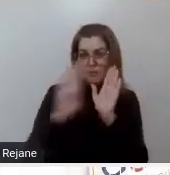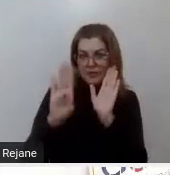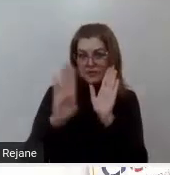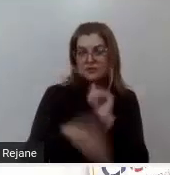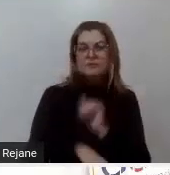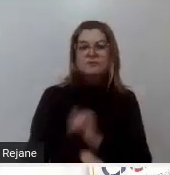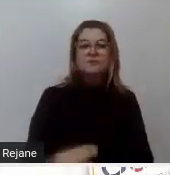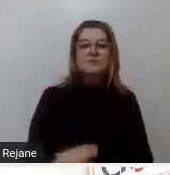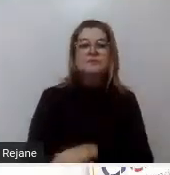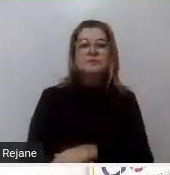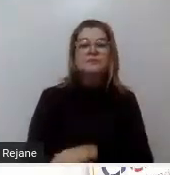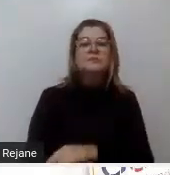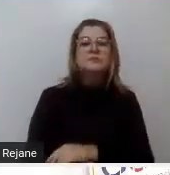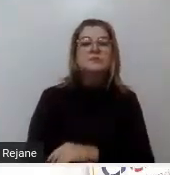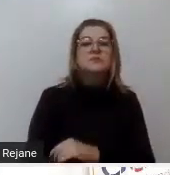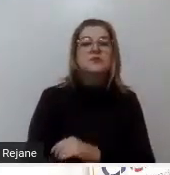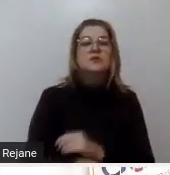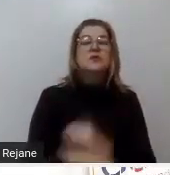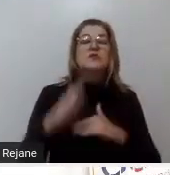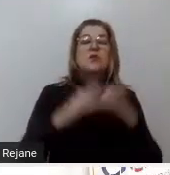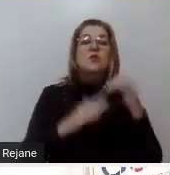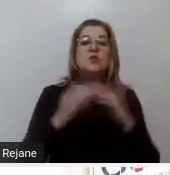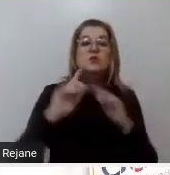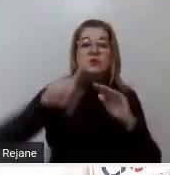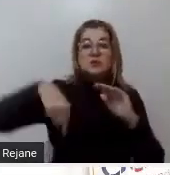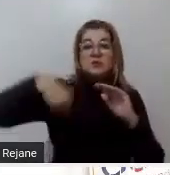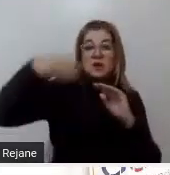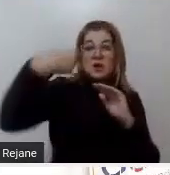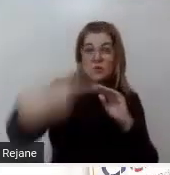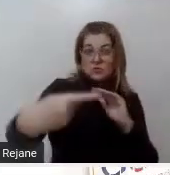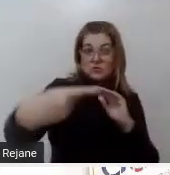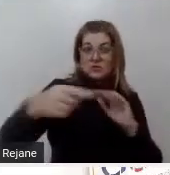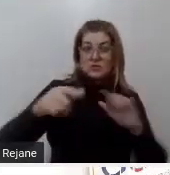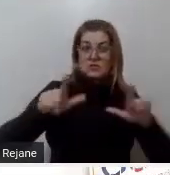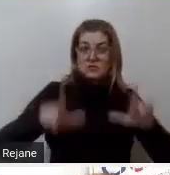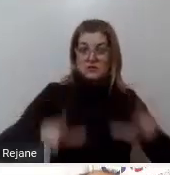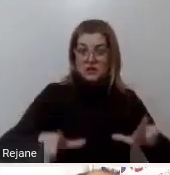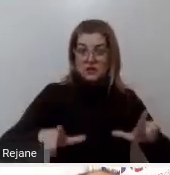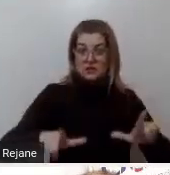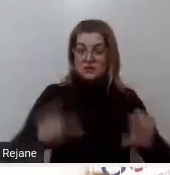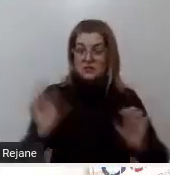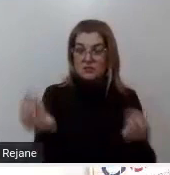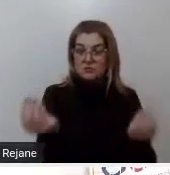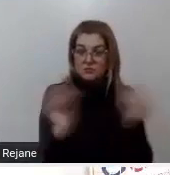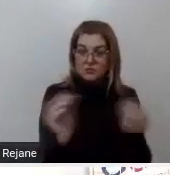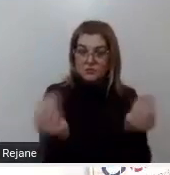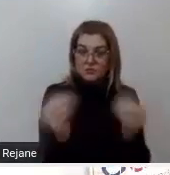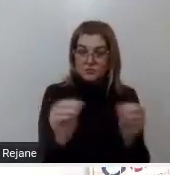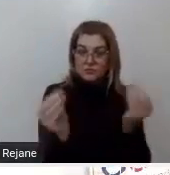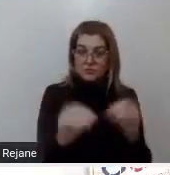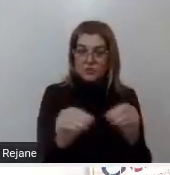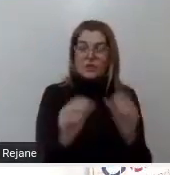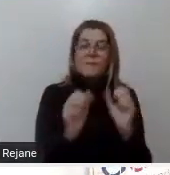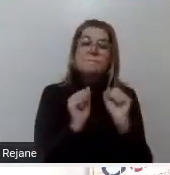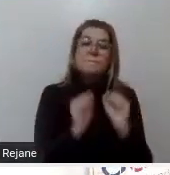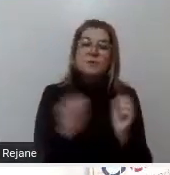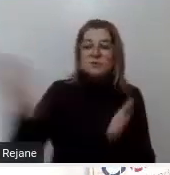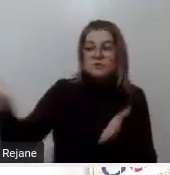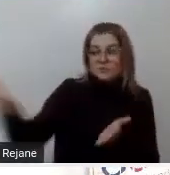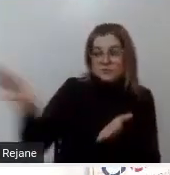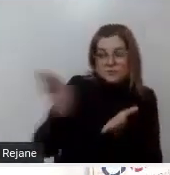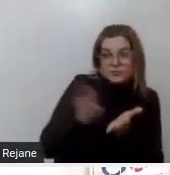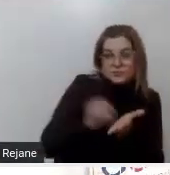modelo, quando eu for construir as minhas outras salas, quando eu for atuando nas minhas outras salas, eu posso pegar